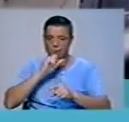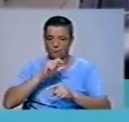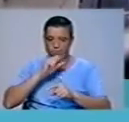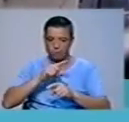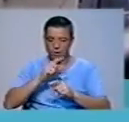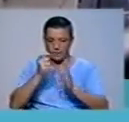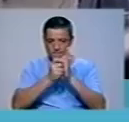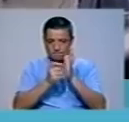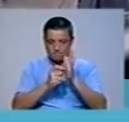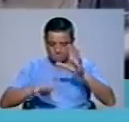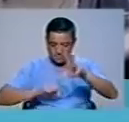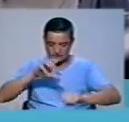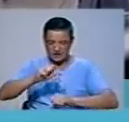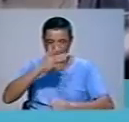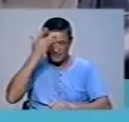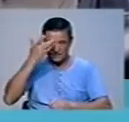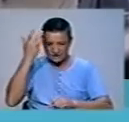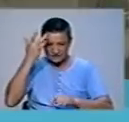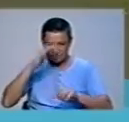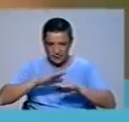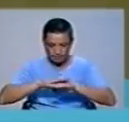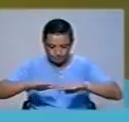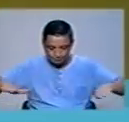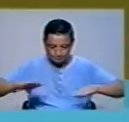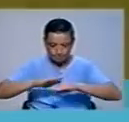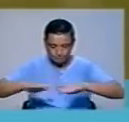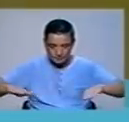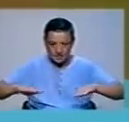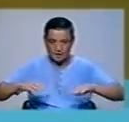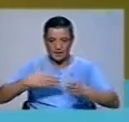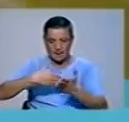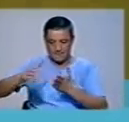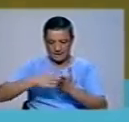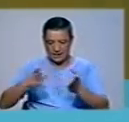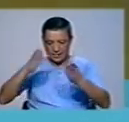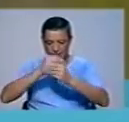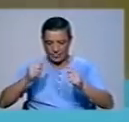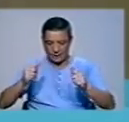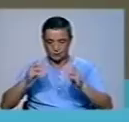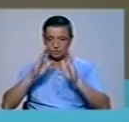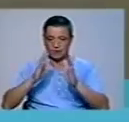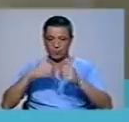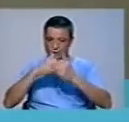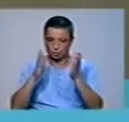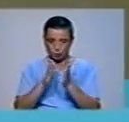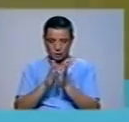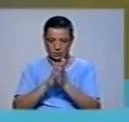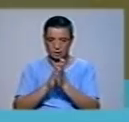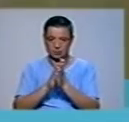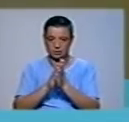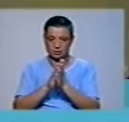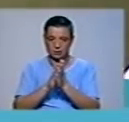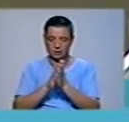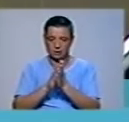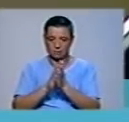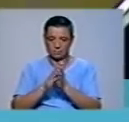massa muito, muito fácil para ser estendida. Já temos a manteiga quase derretida na totalidade. Como dá para